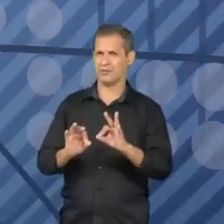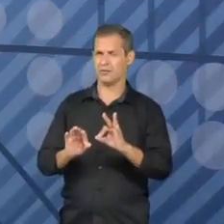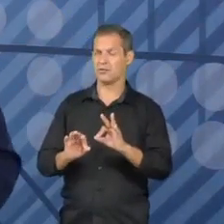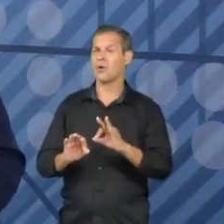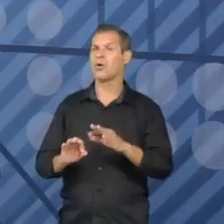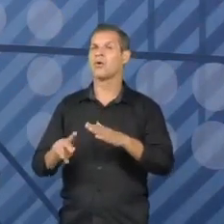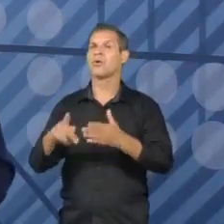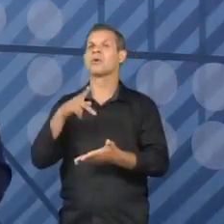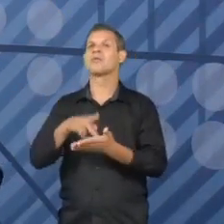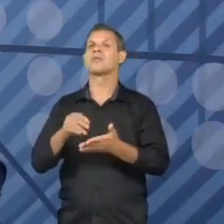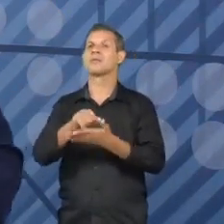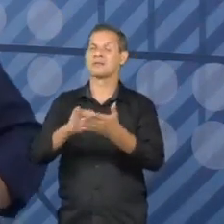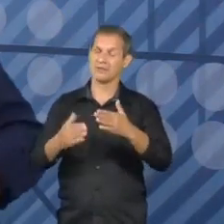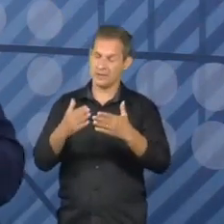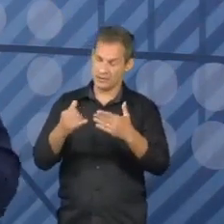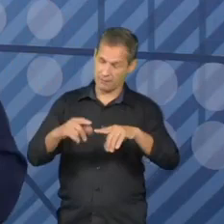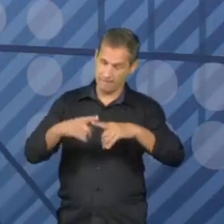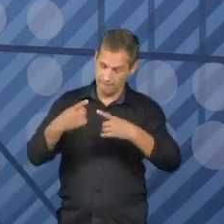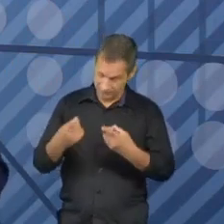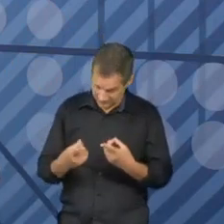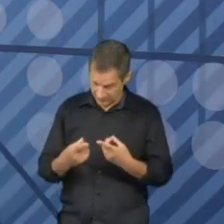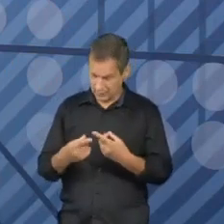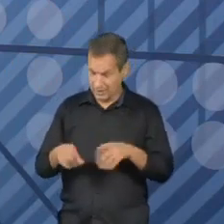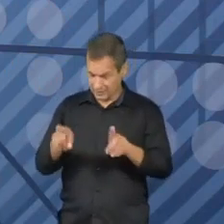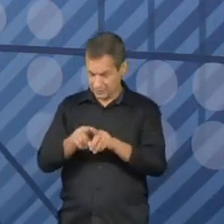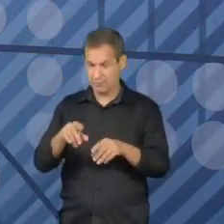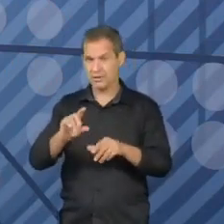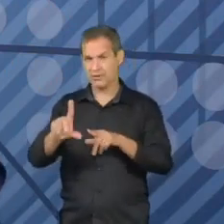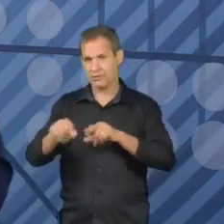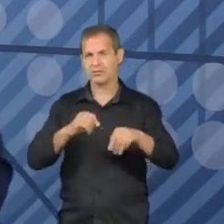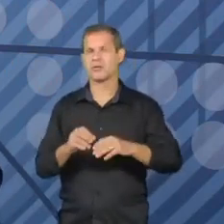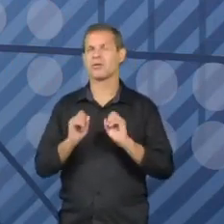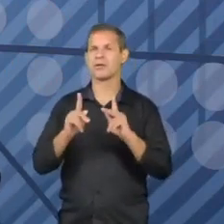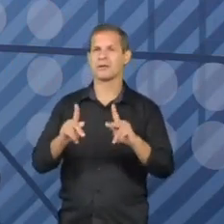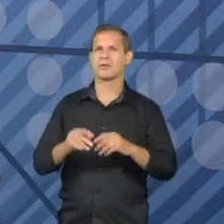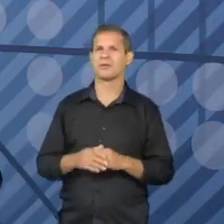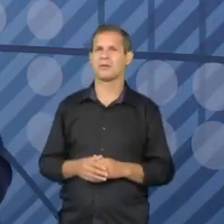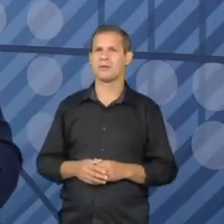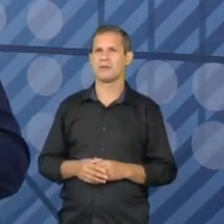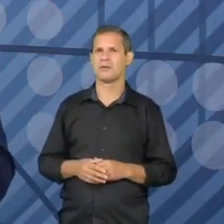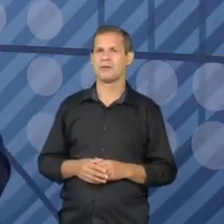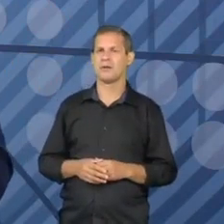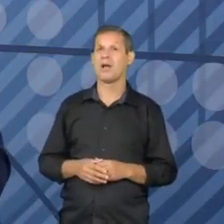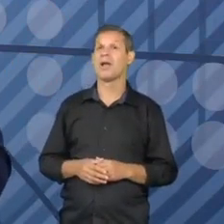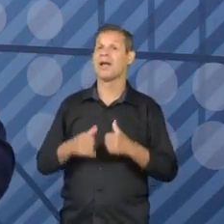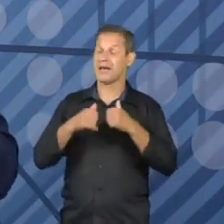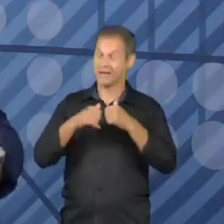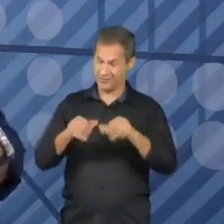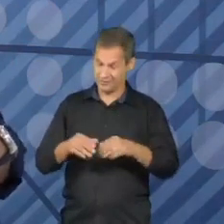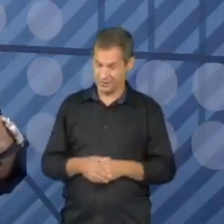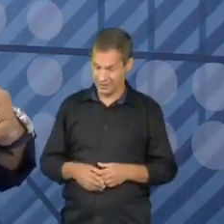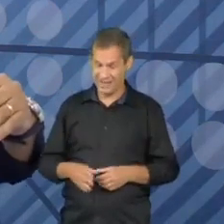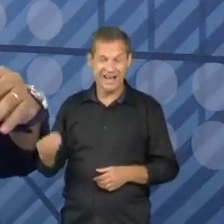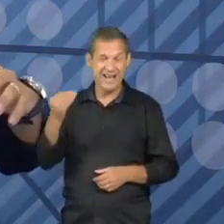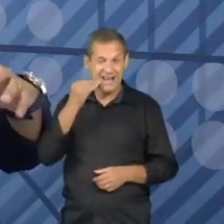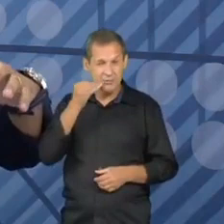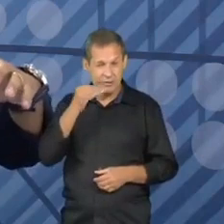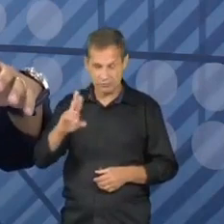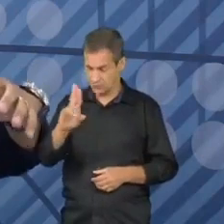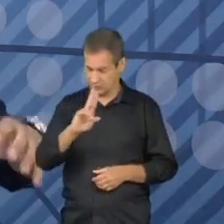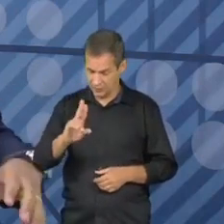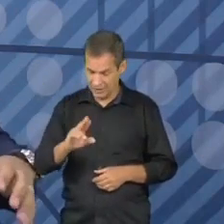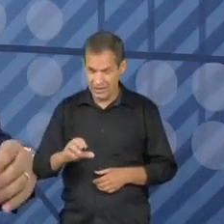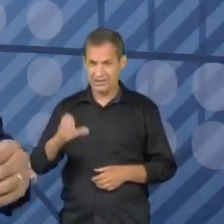realmente o exercício está pedindo, e aí também eu tomo minha decisão. Ok? Então, essa seria a tentativa de utilizar